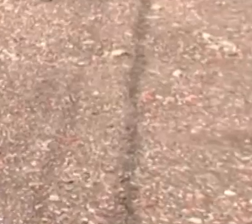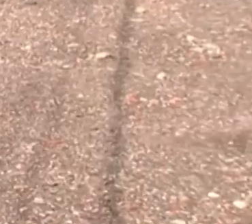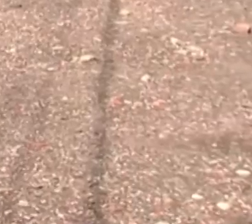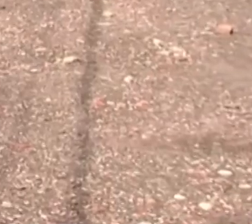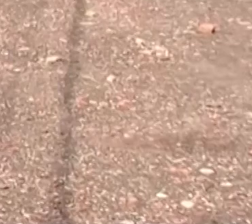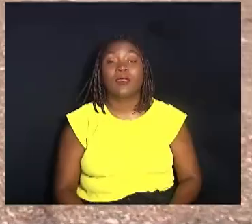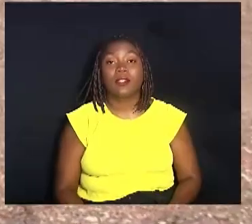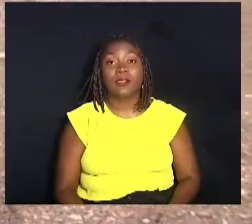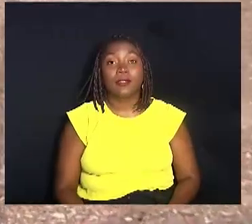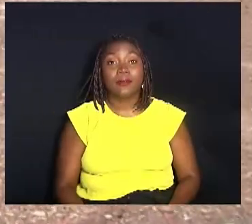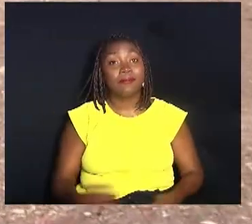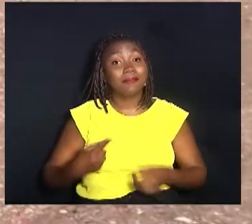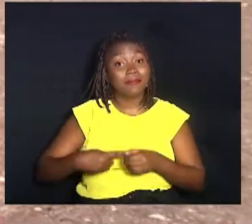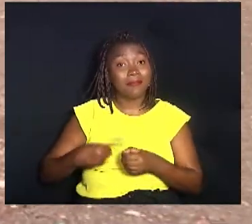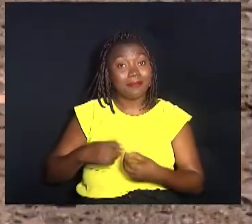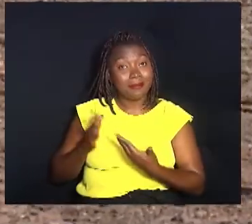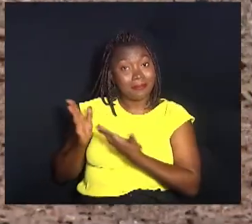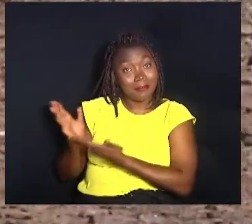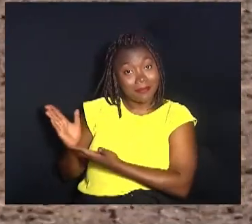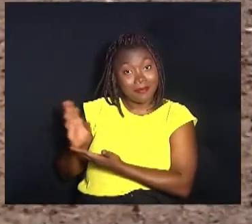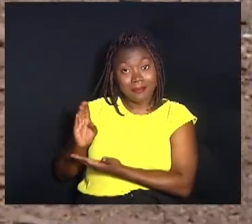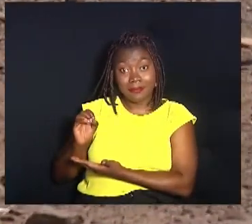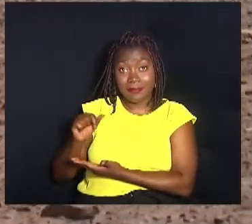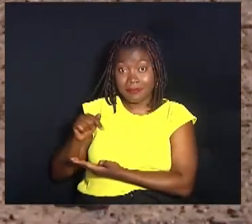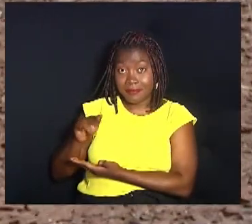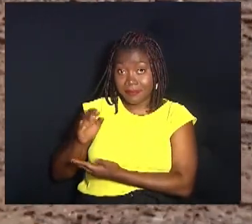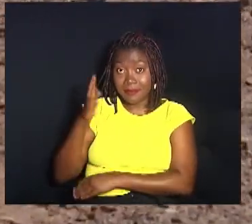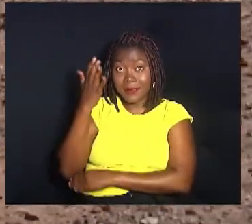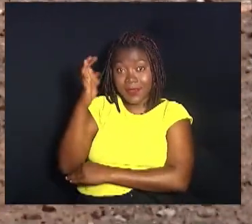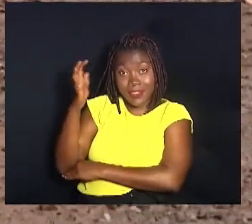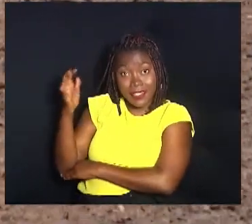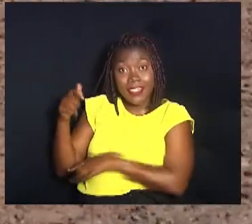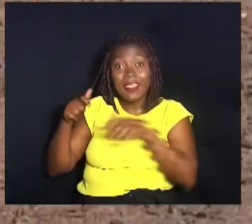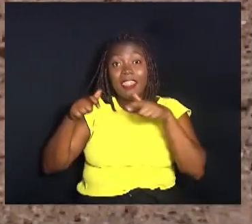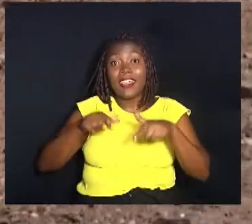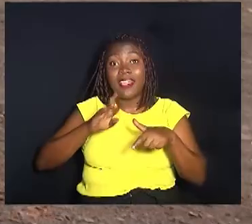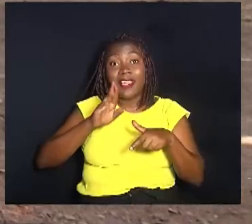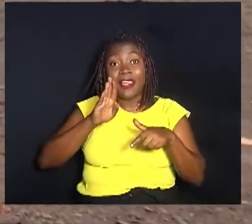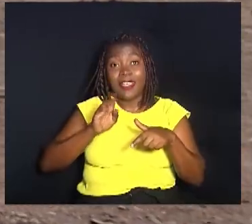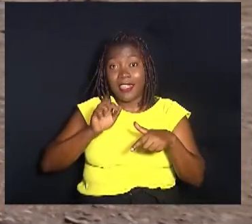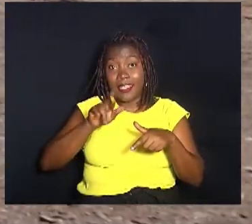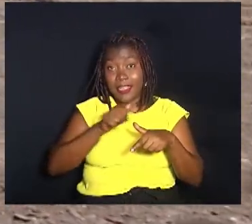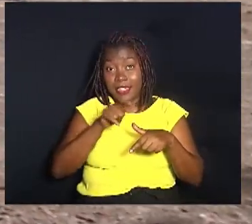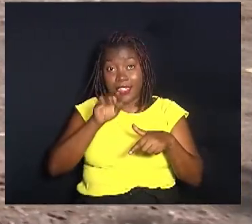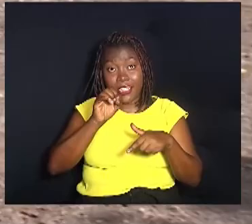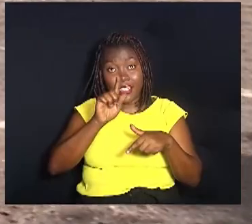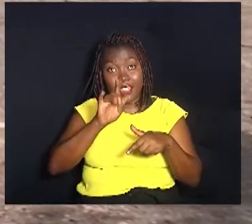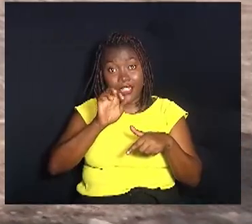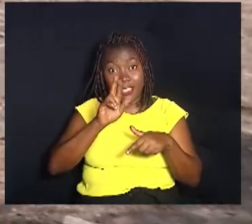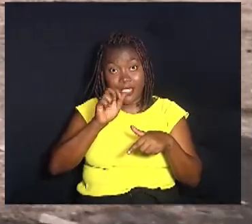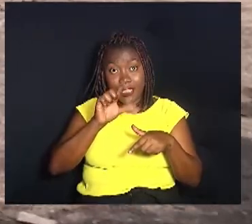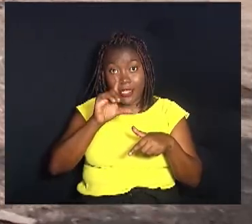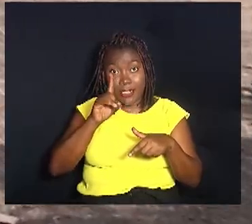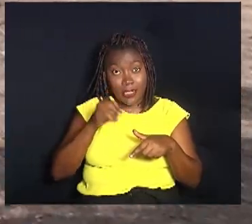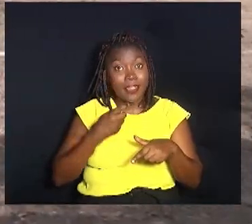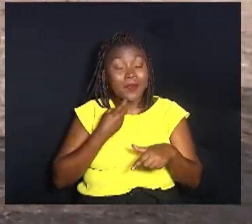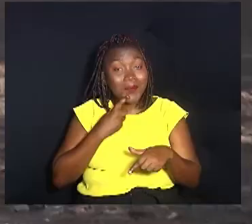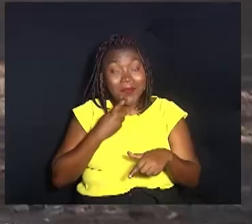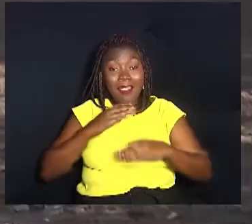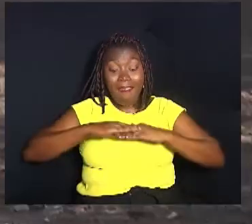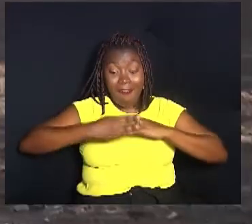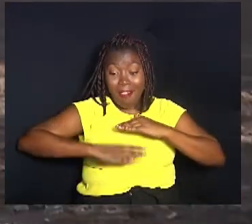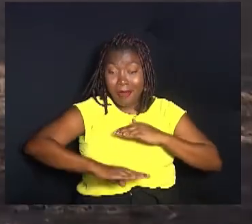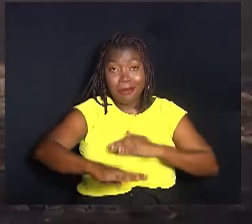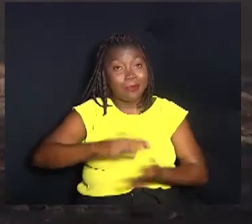O bairro é Bosque das Palmeiras, região de Barão Geraldo, em Campinas. O asfalto ainda não chegou por